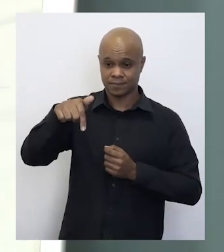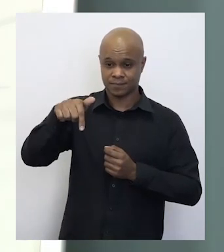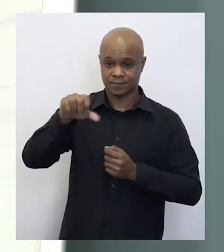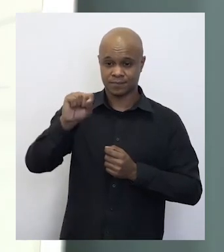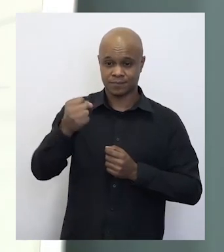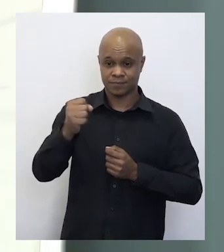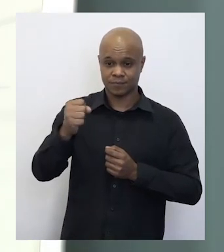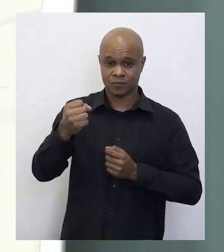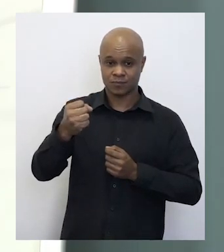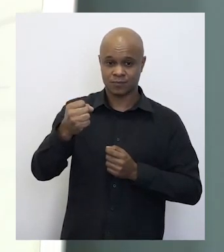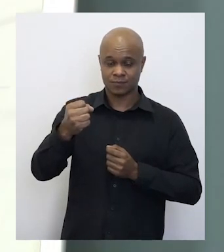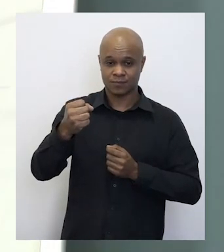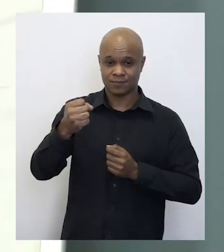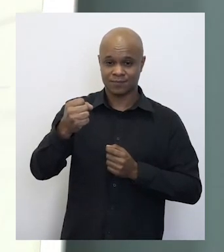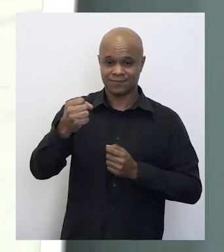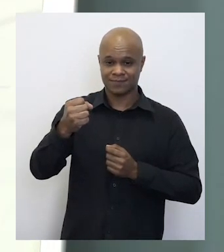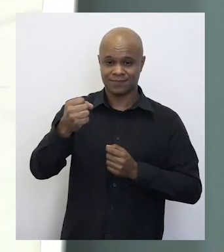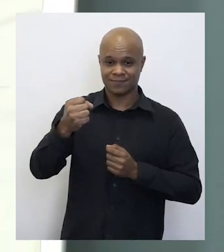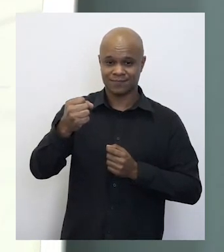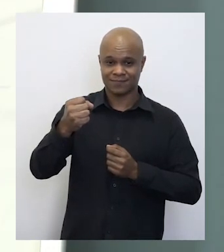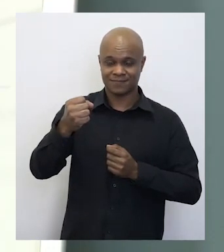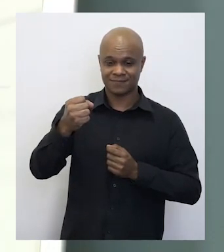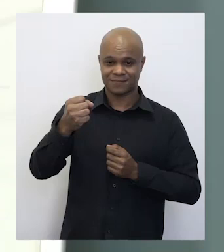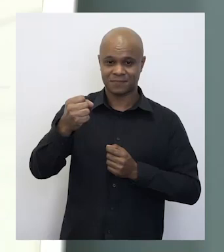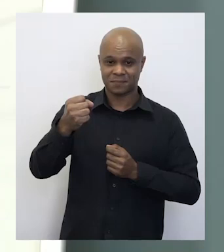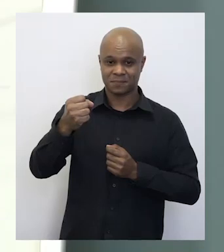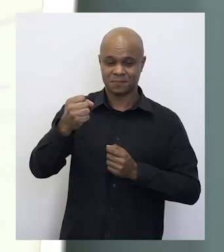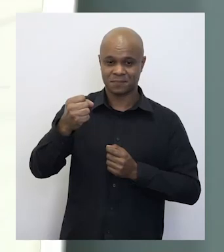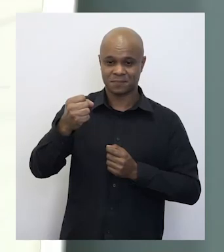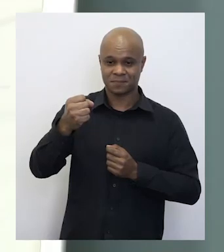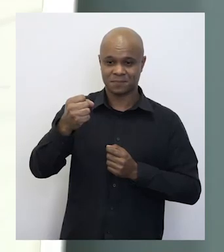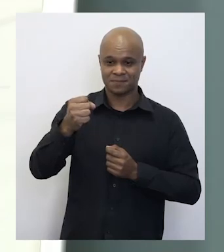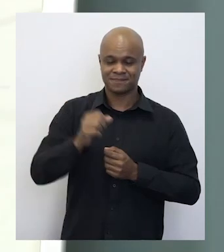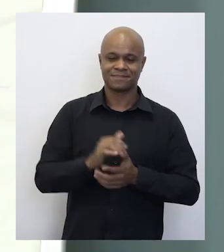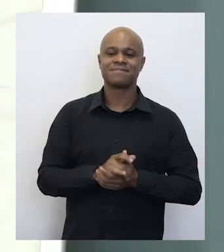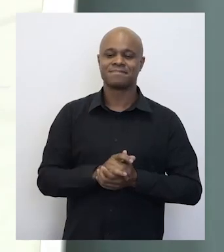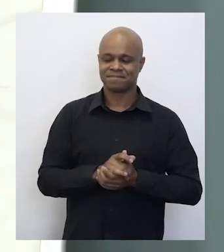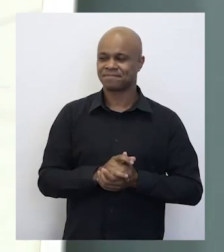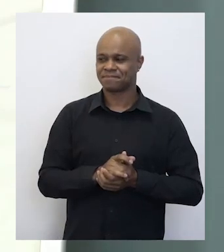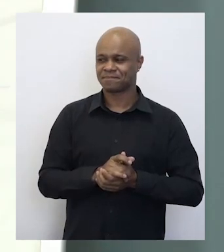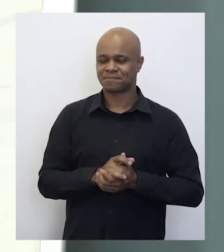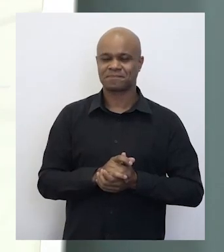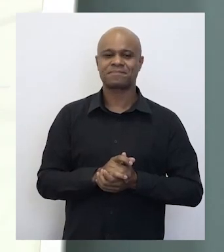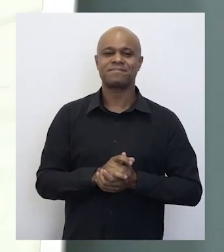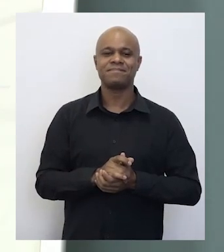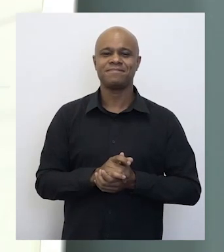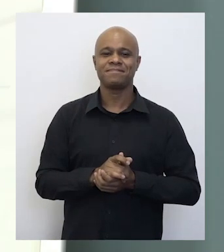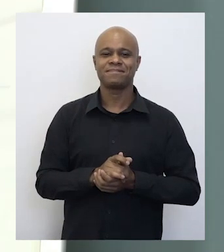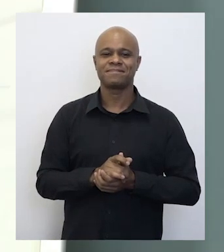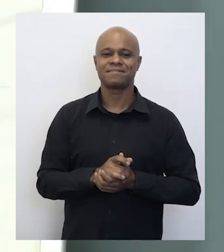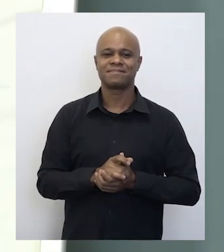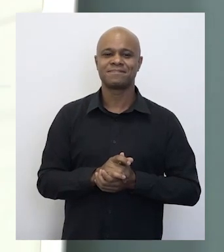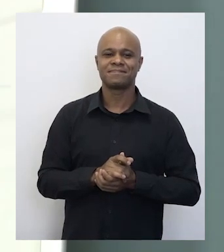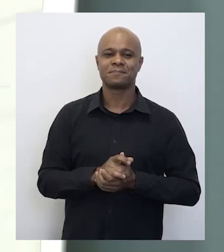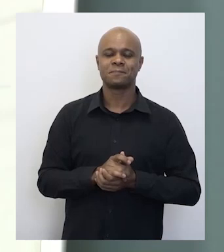678. Vamos parar por aqui. Aham. Ok? Senão eu vou invadir lá a conta e vai confundir o pessoal. Então, vamos andar com a casinha aqui.